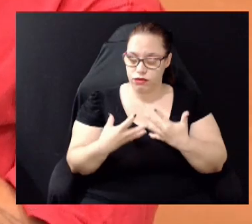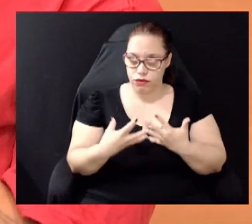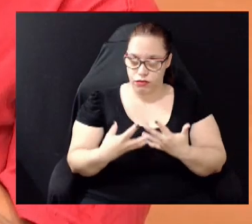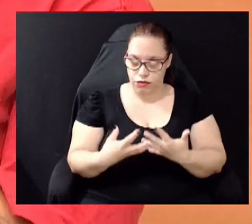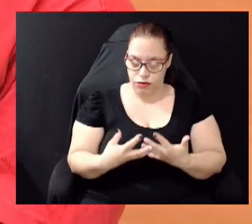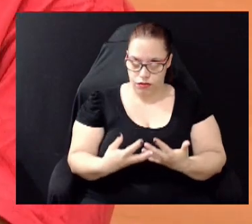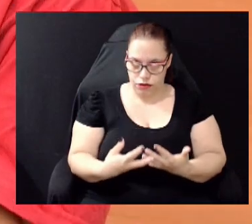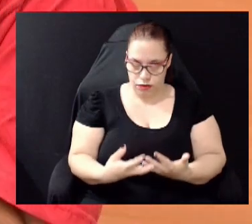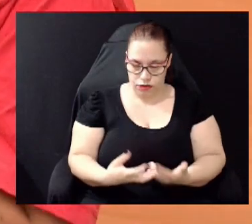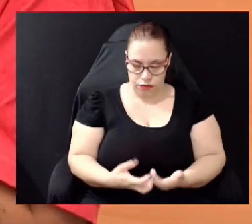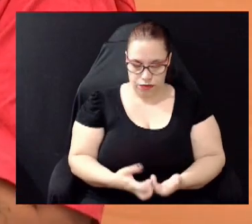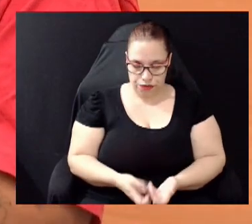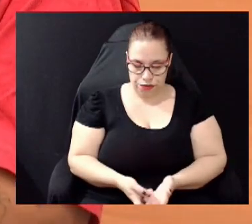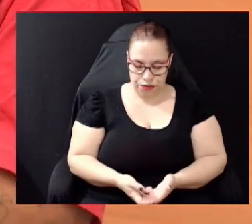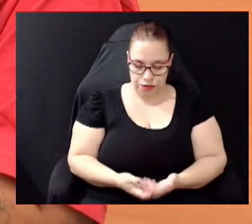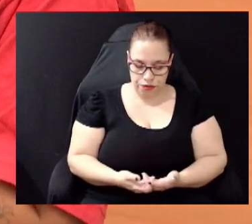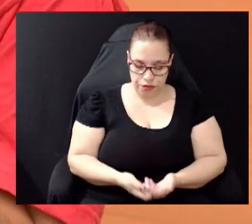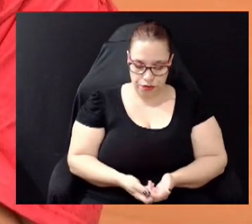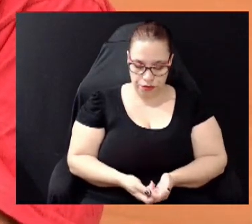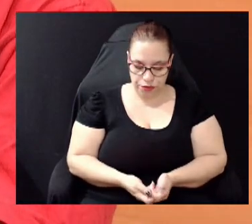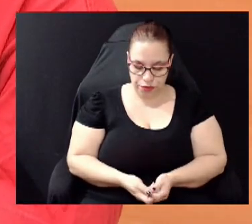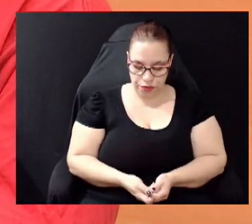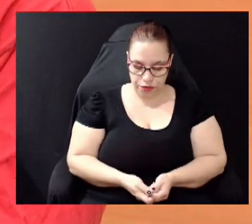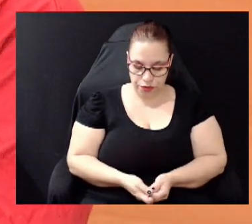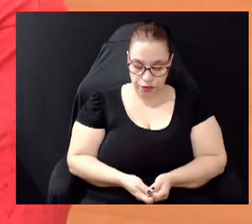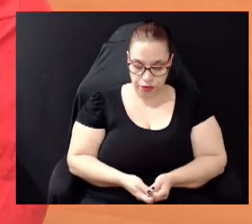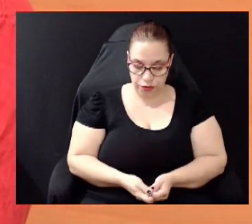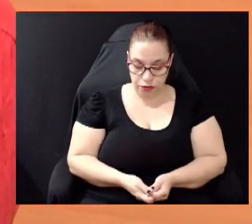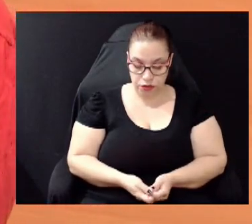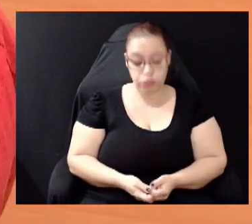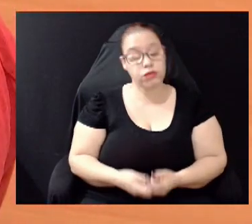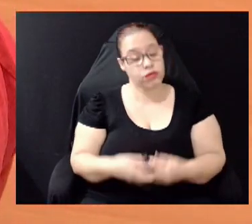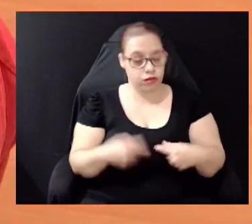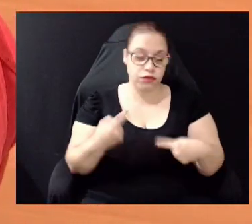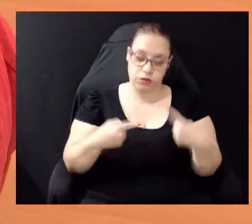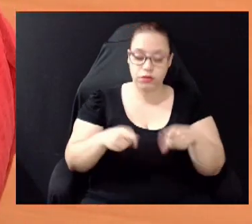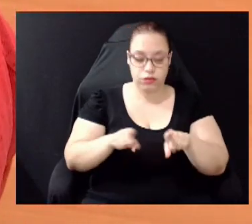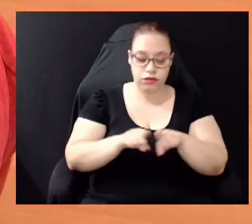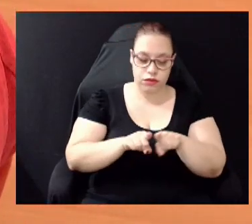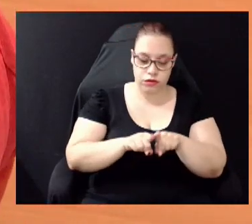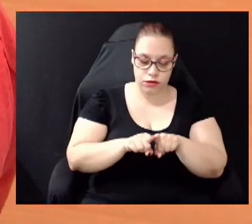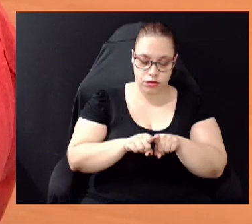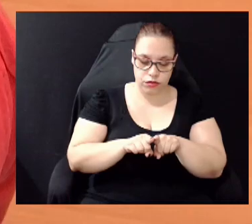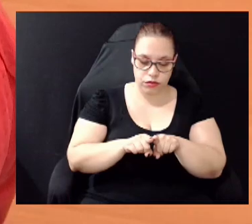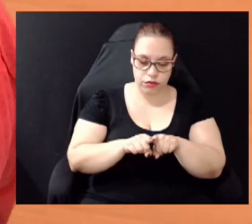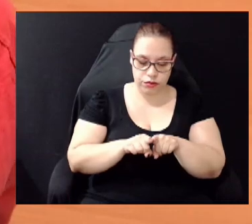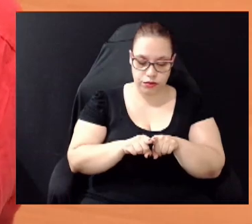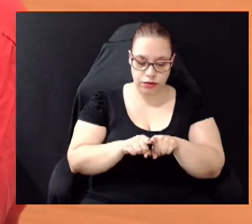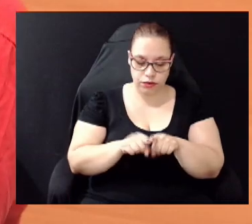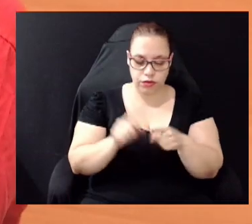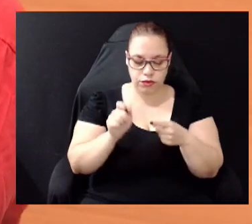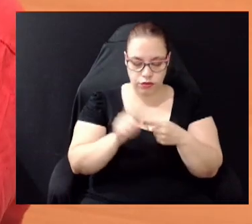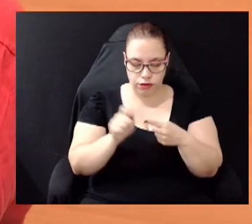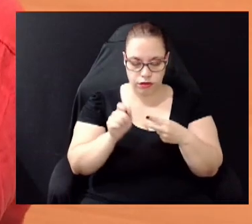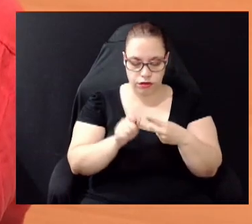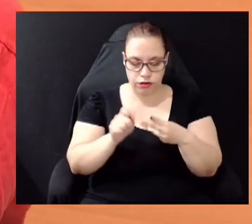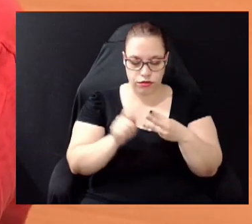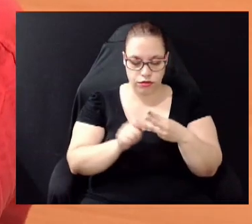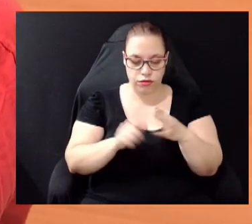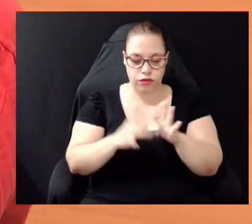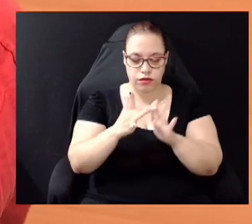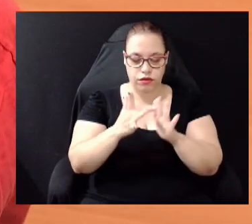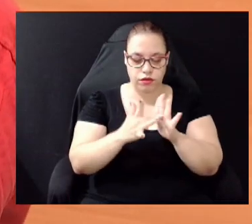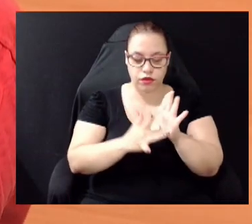a questão, né, que eu acho que a gente tem debatido muito, assim, né, tentado colocar, pautado,